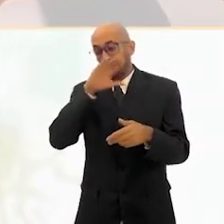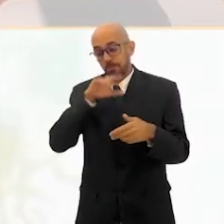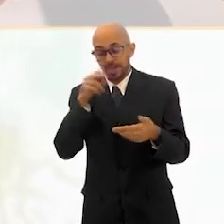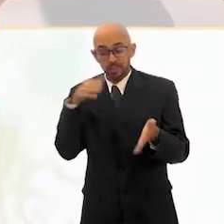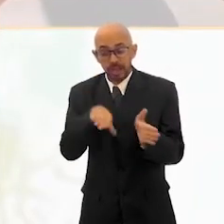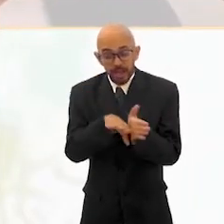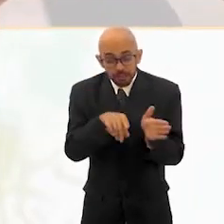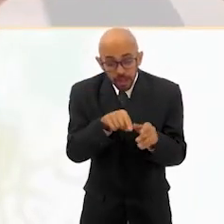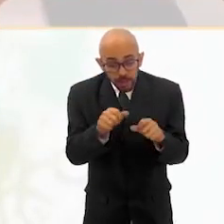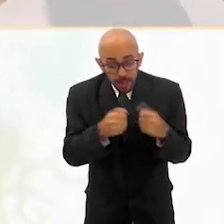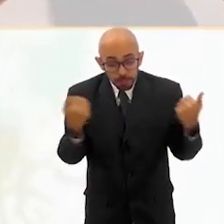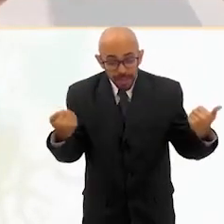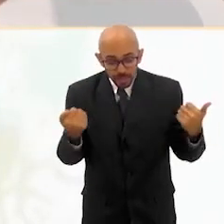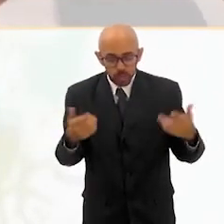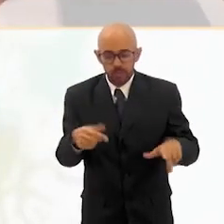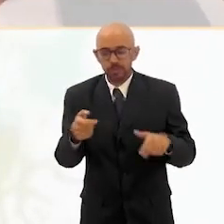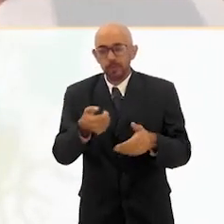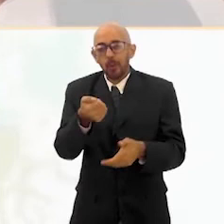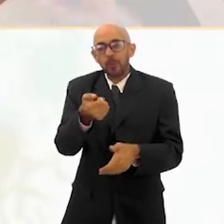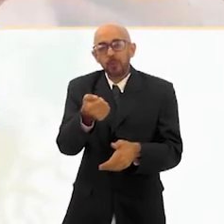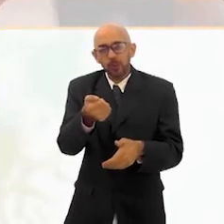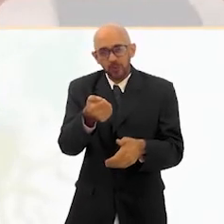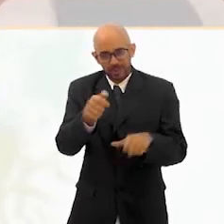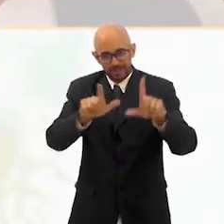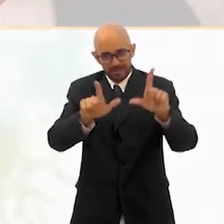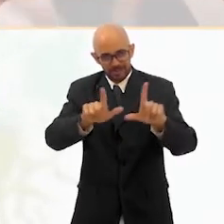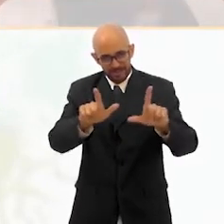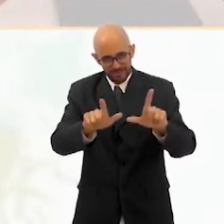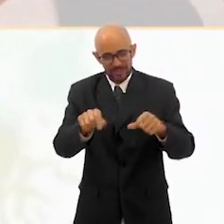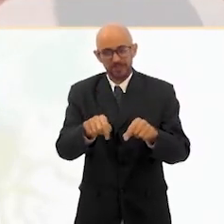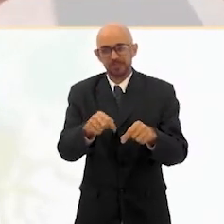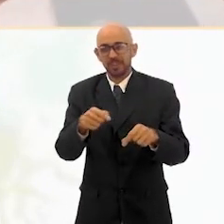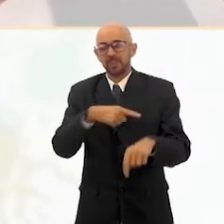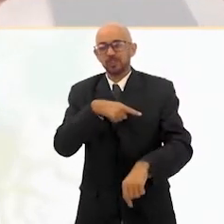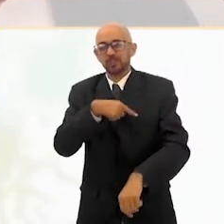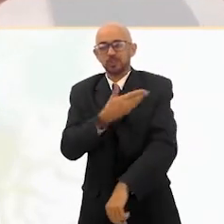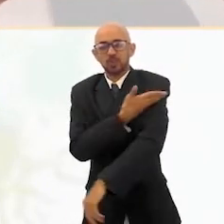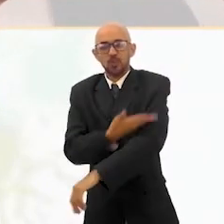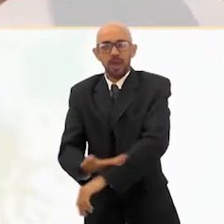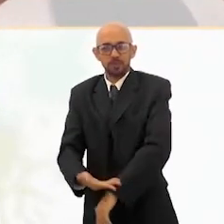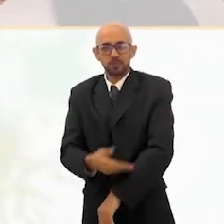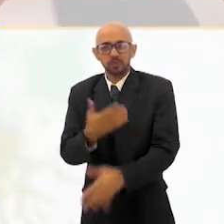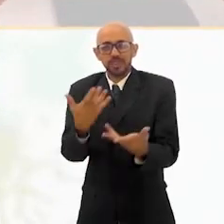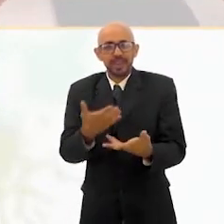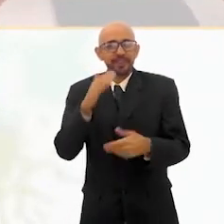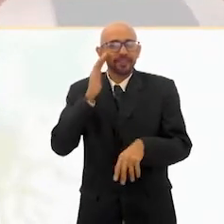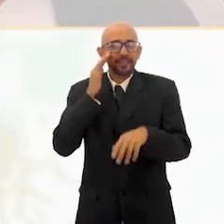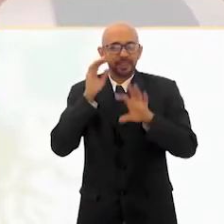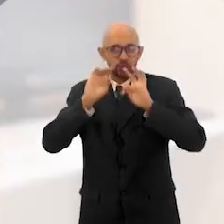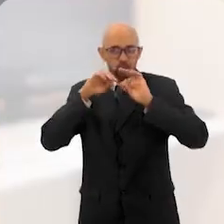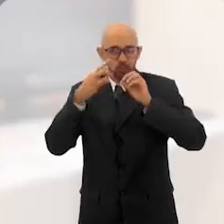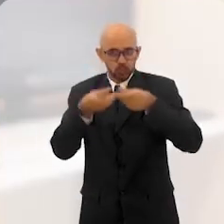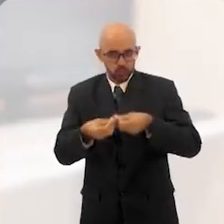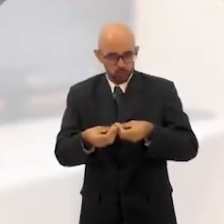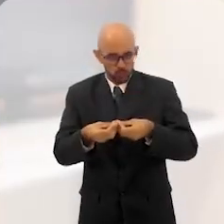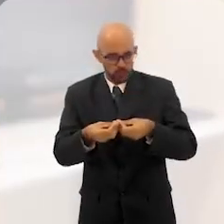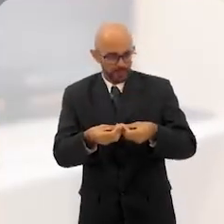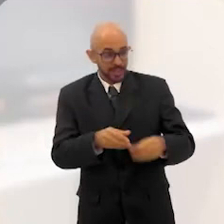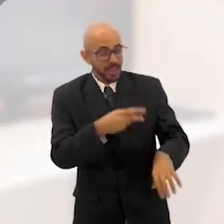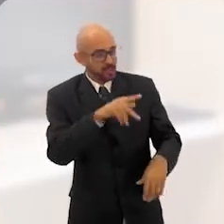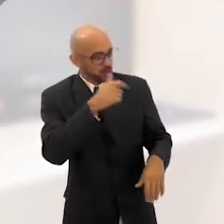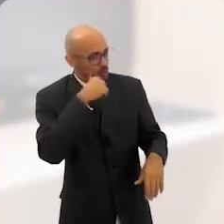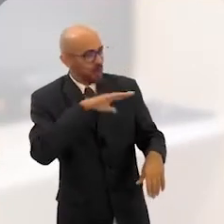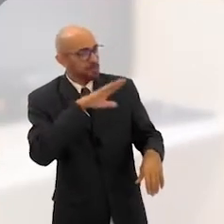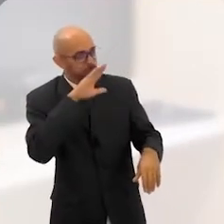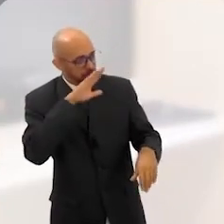aberto, né? Abri o controle remoto da TV. Então, eu tinha um hábito de querer entender as coisas. Então, E a assim, essa sua questão. mãe o hábito